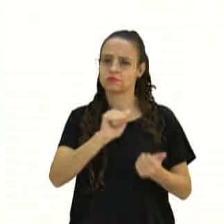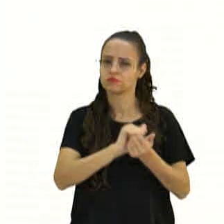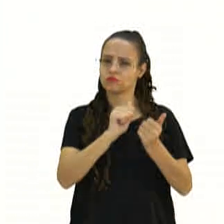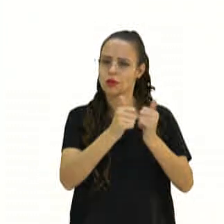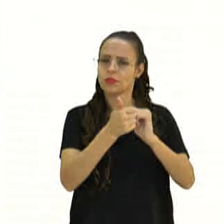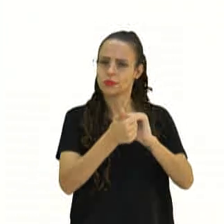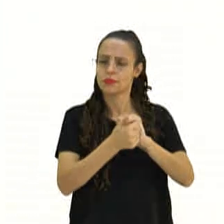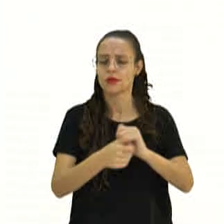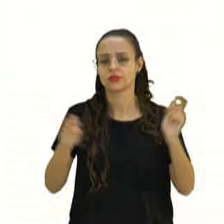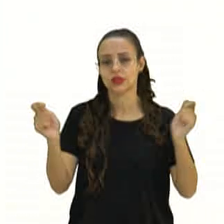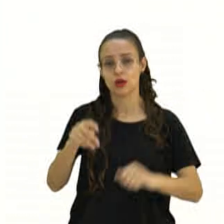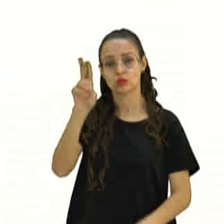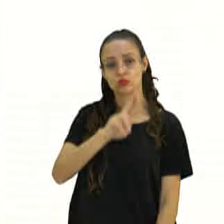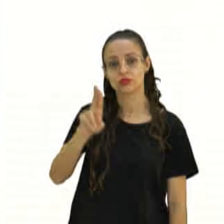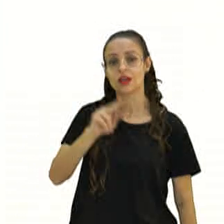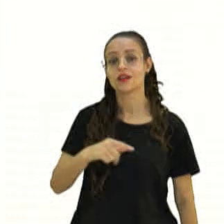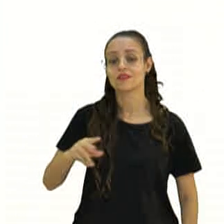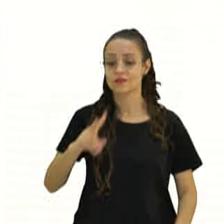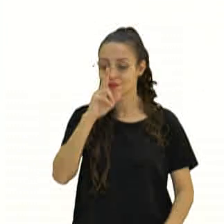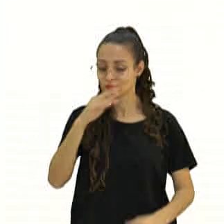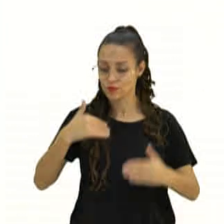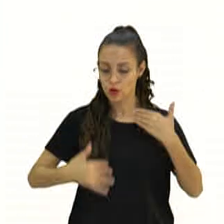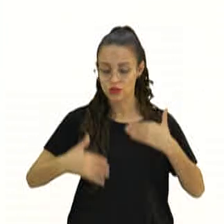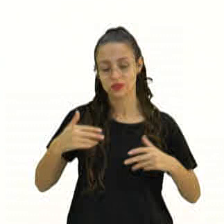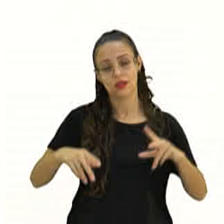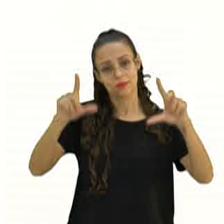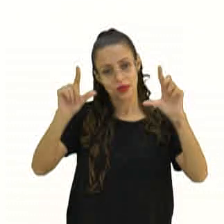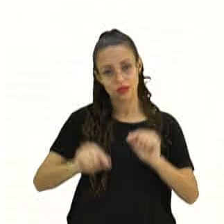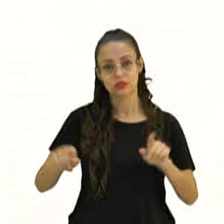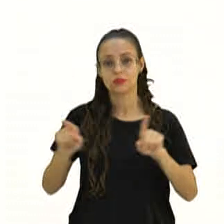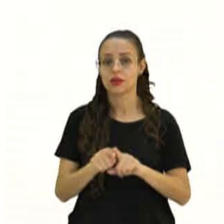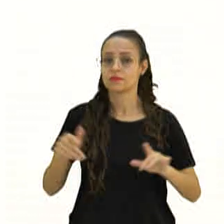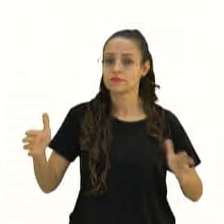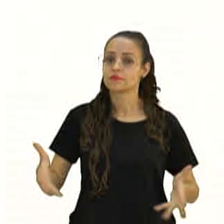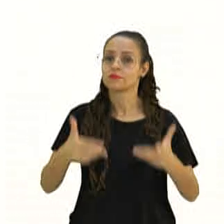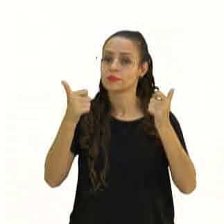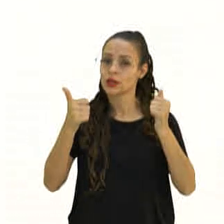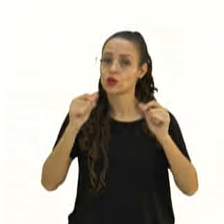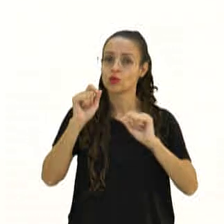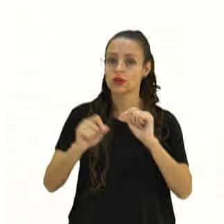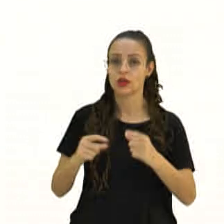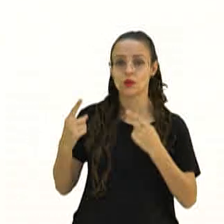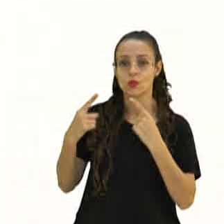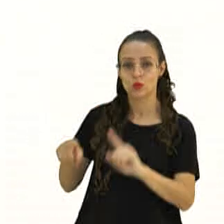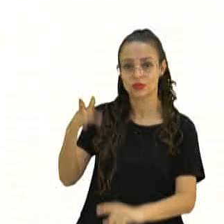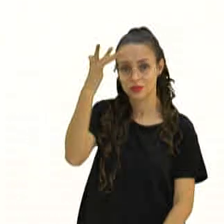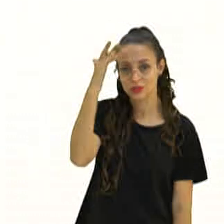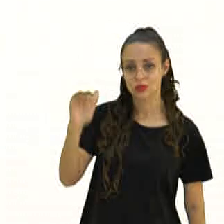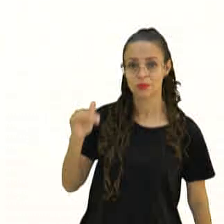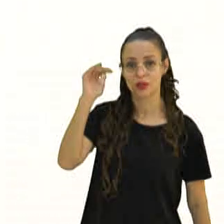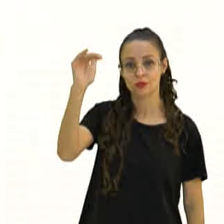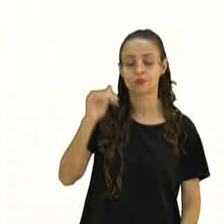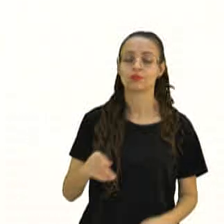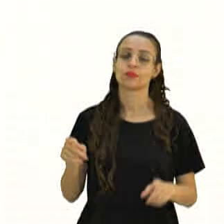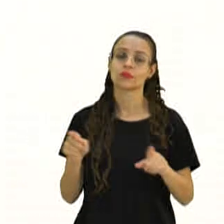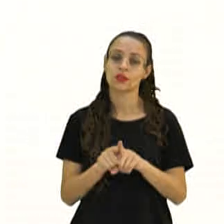para que o uso da força fosse menor e para que elas fossem mais eficientes quanto aos oponentes maiores, né? A reputação do jiu-jitsu